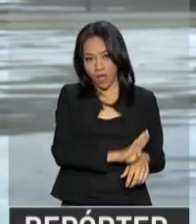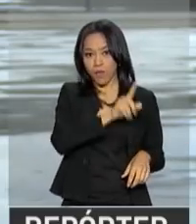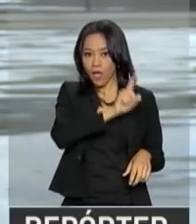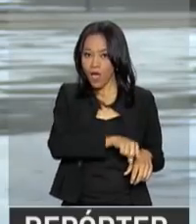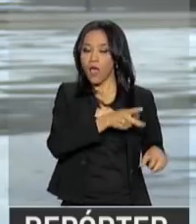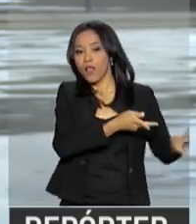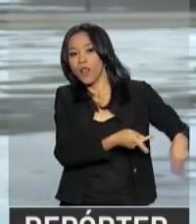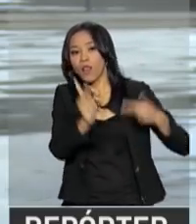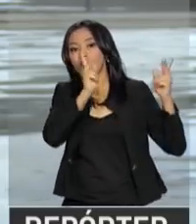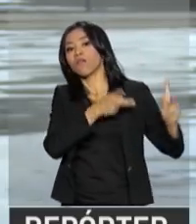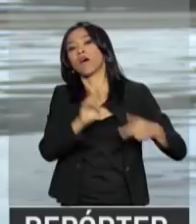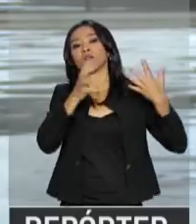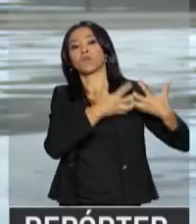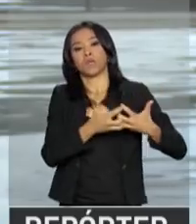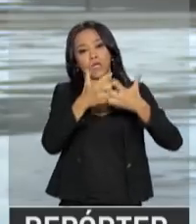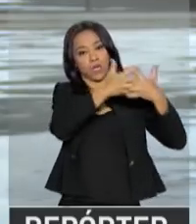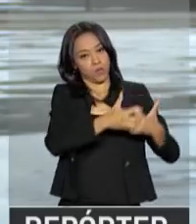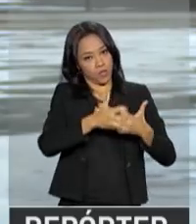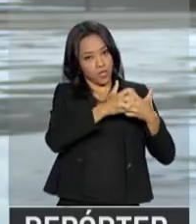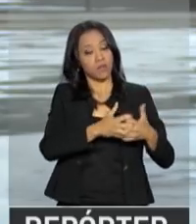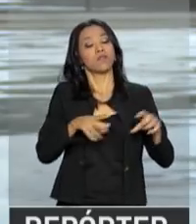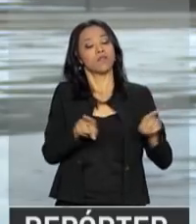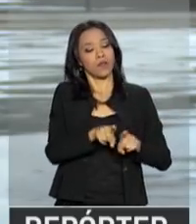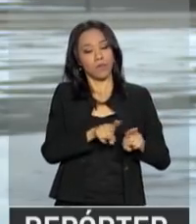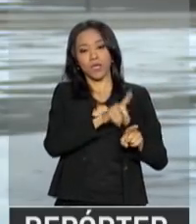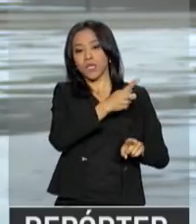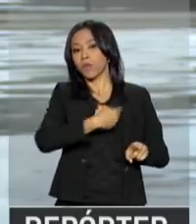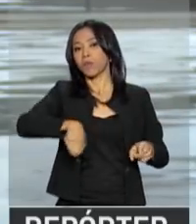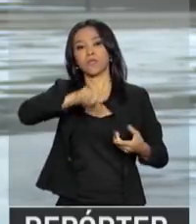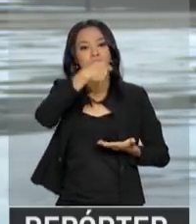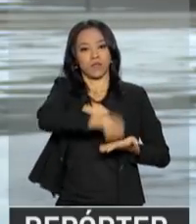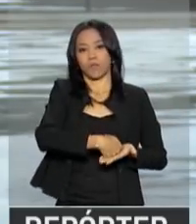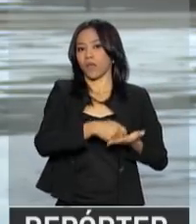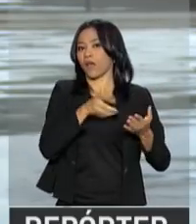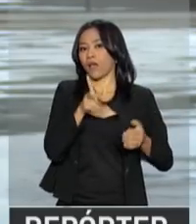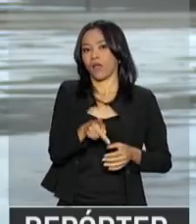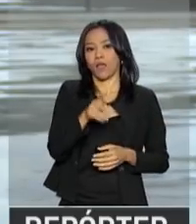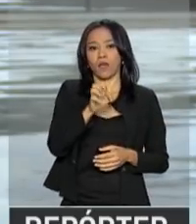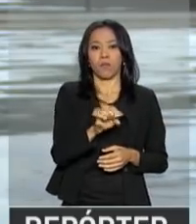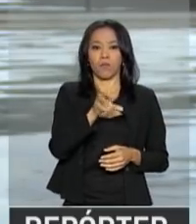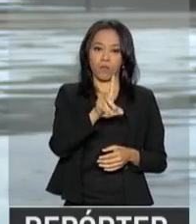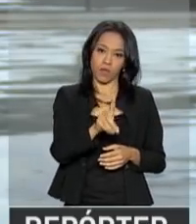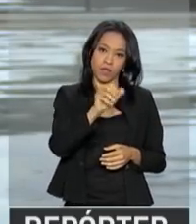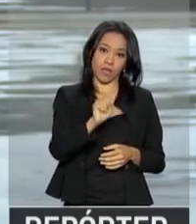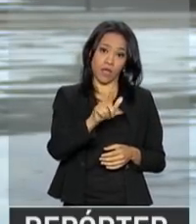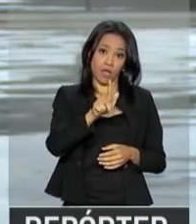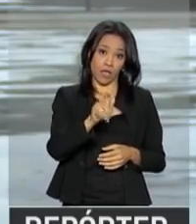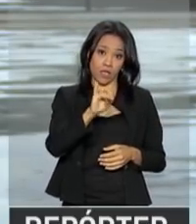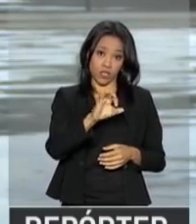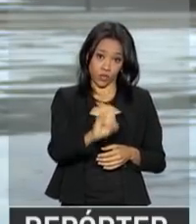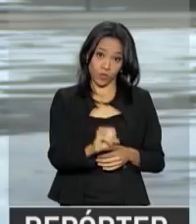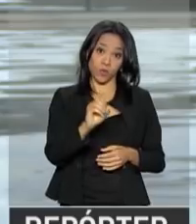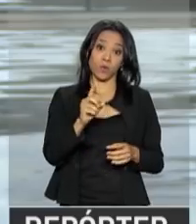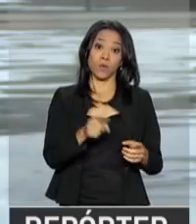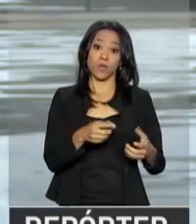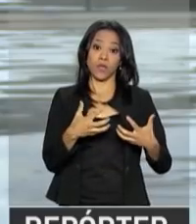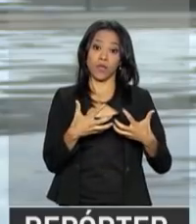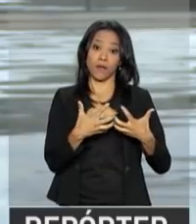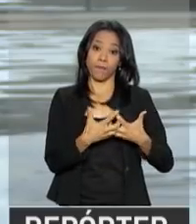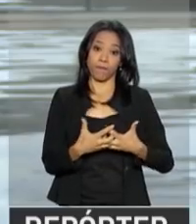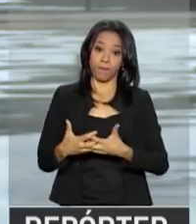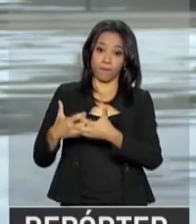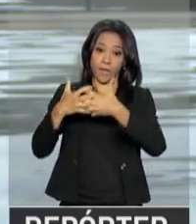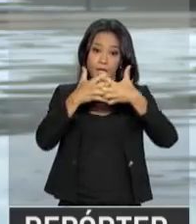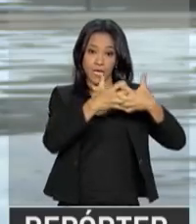também está prevista a insenção do pagamento do pedágio dos eixos suspensos os caminhões ou seja que estão levando